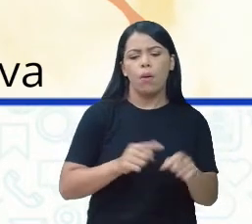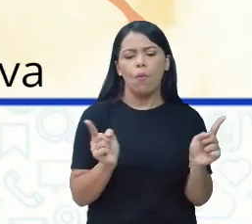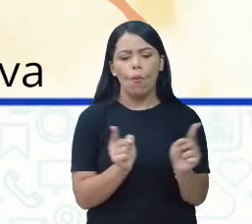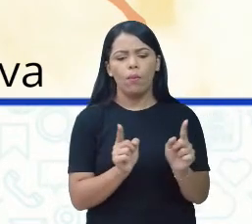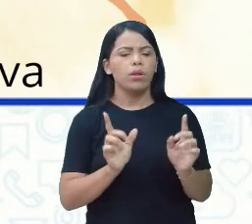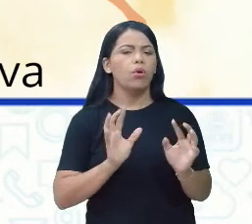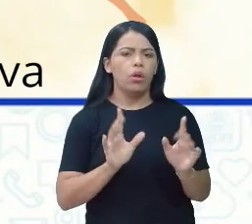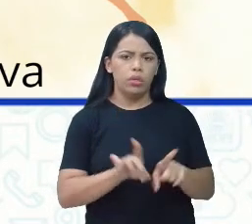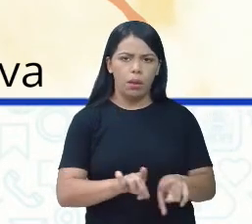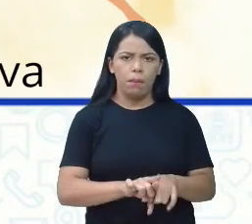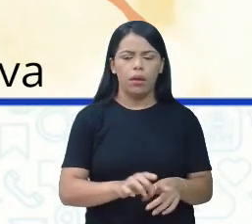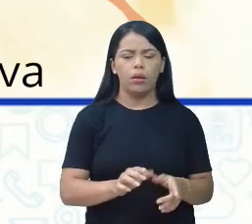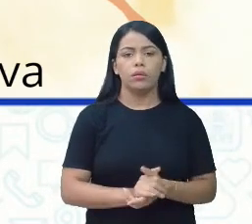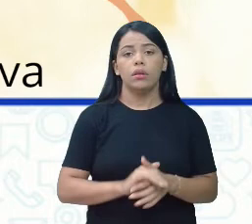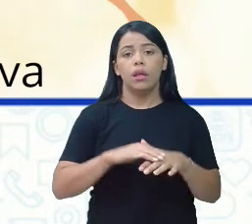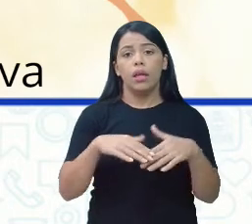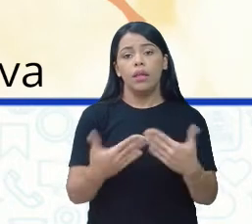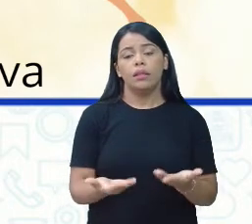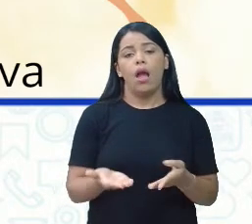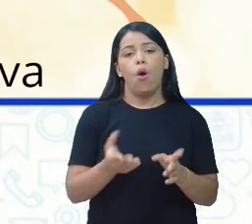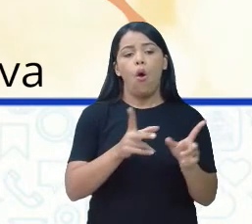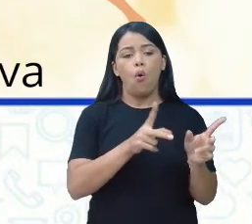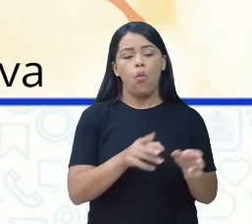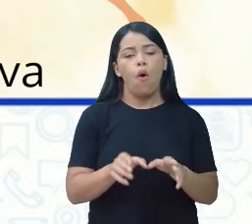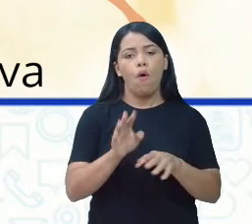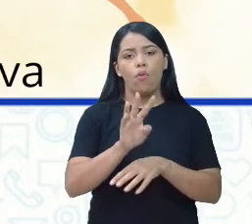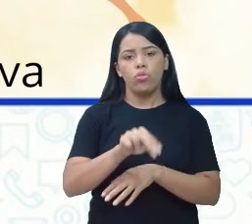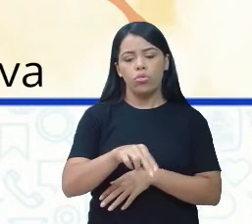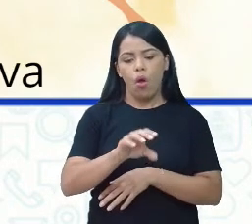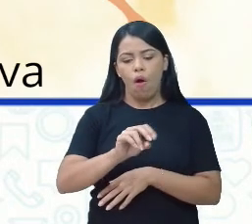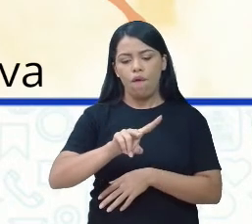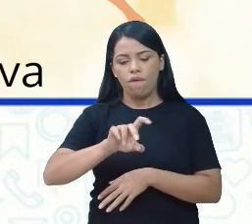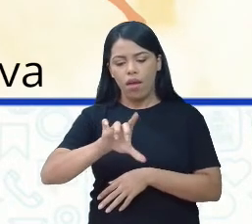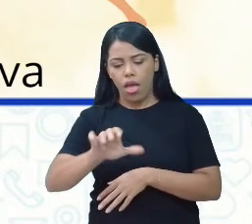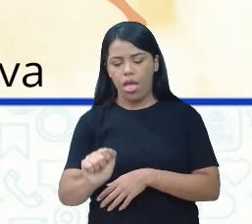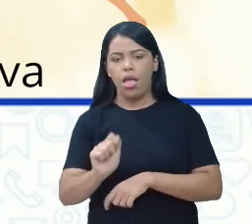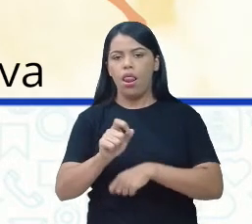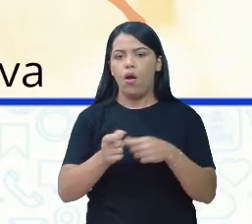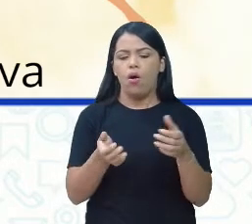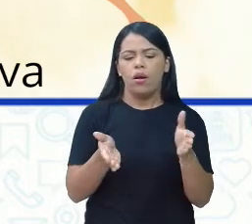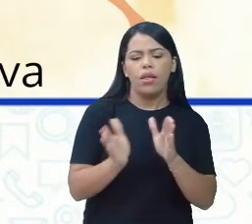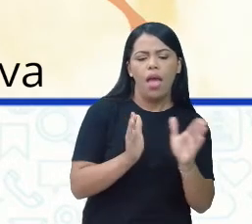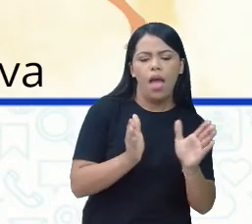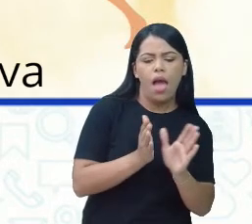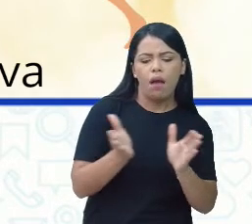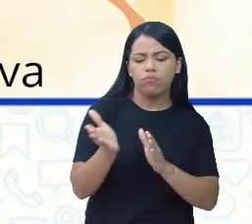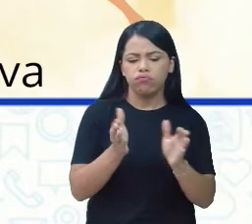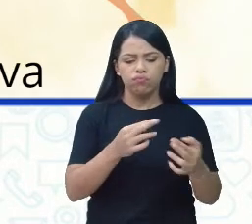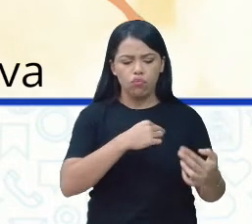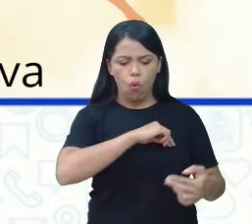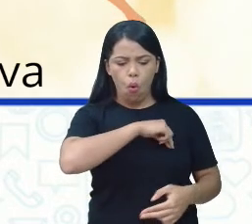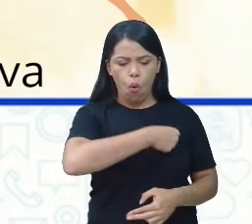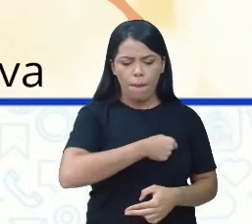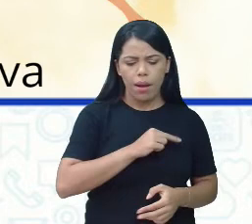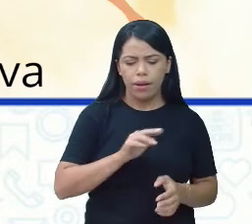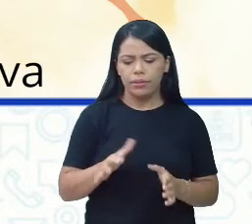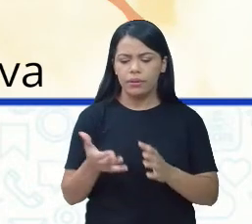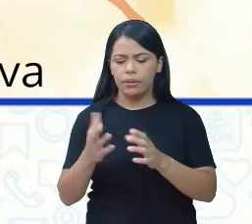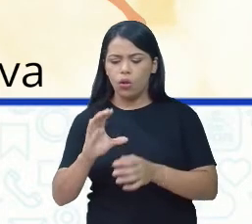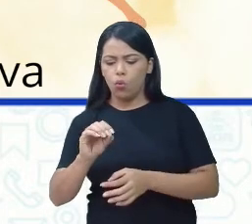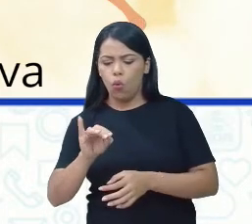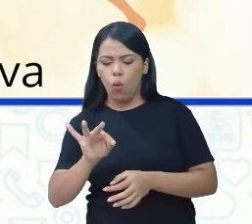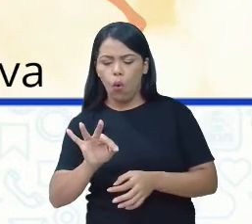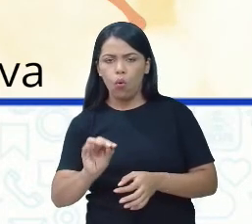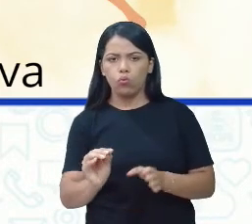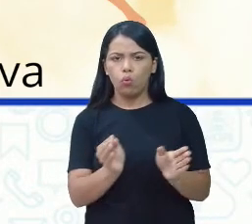também. A novela é o meio termo ali entre o romance e o conto. E normalmente ela possui,